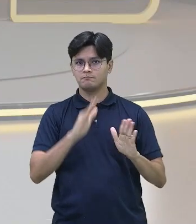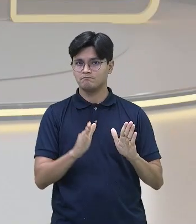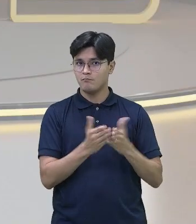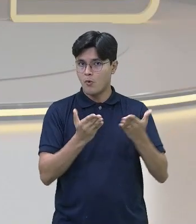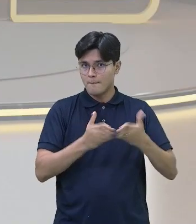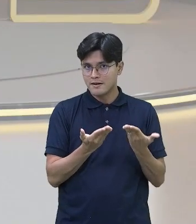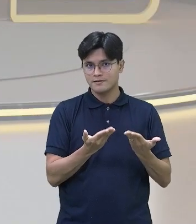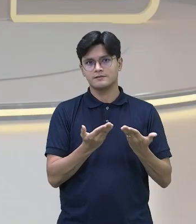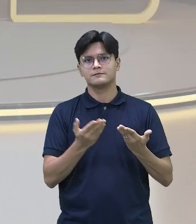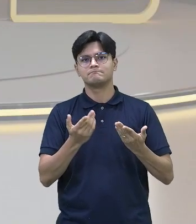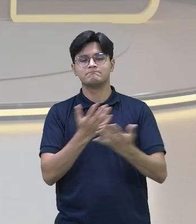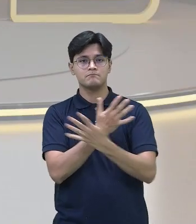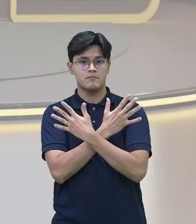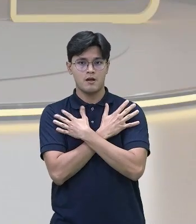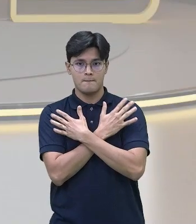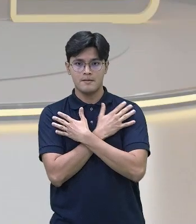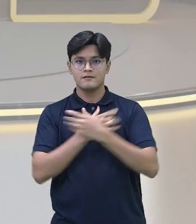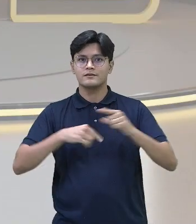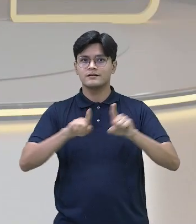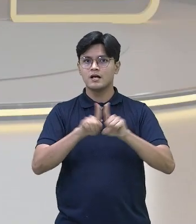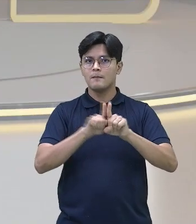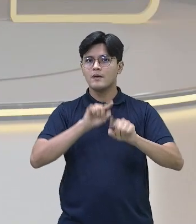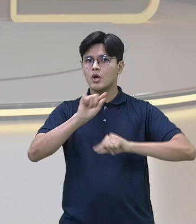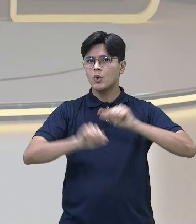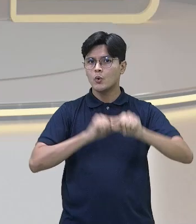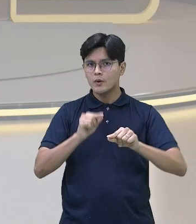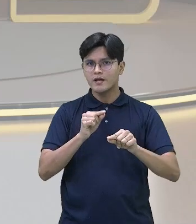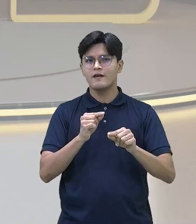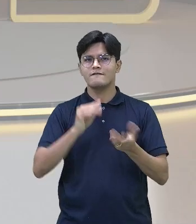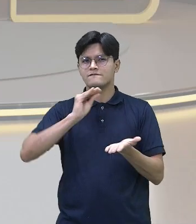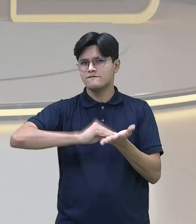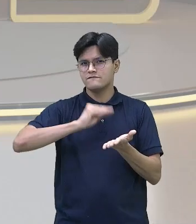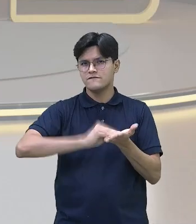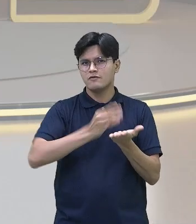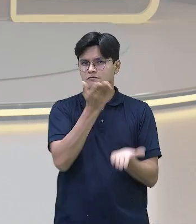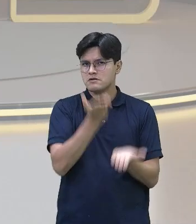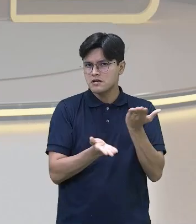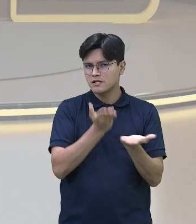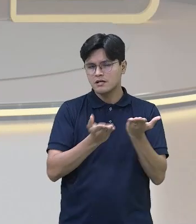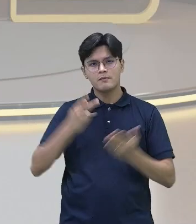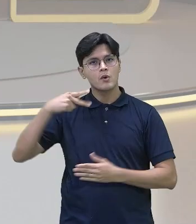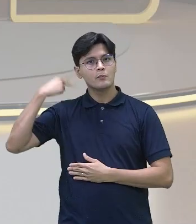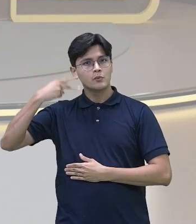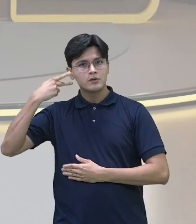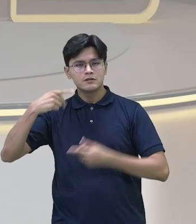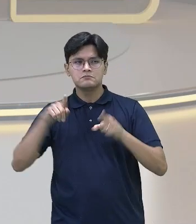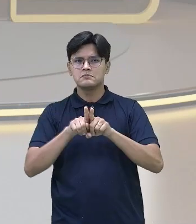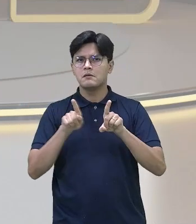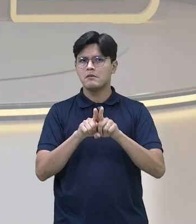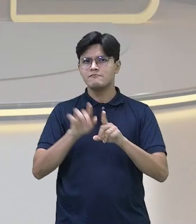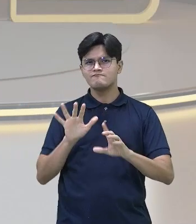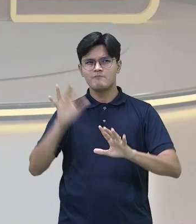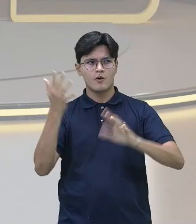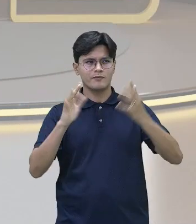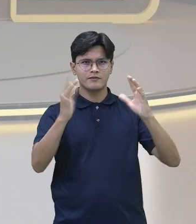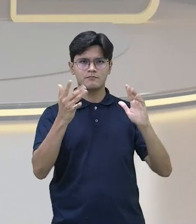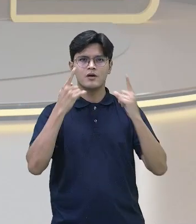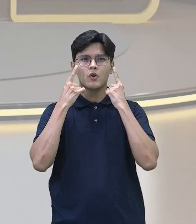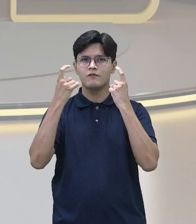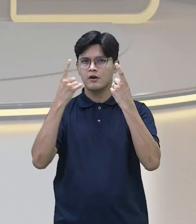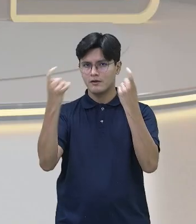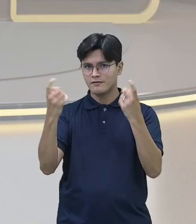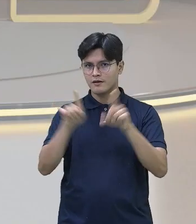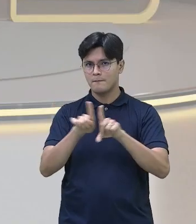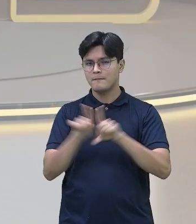desemprego, instabilidade política, violência e desastres naturais. Os gráficos eles podem justamente mostrar